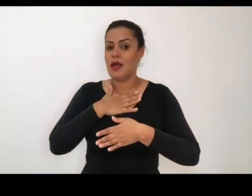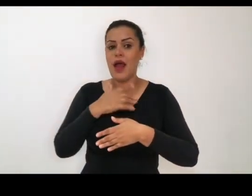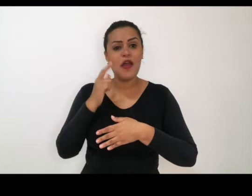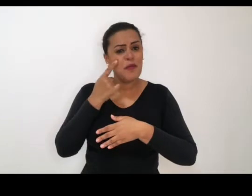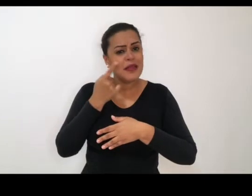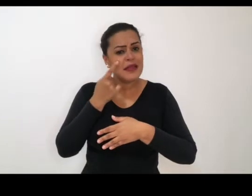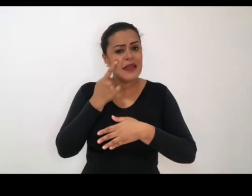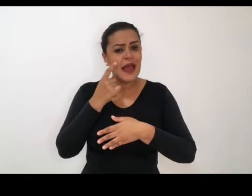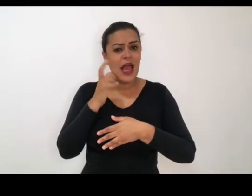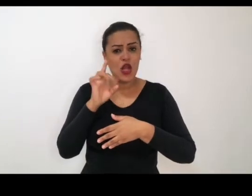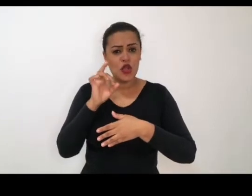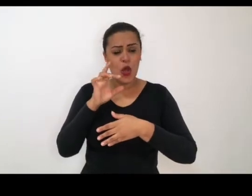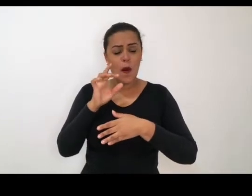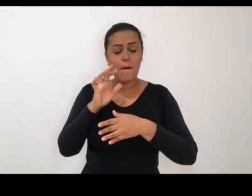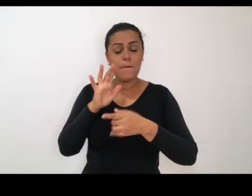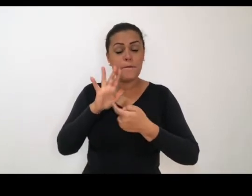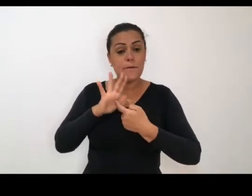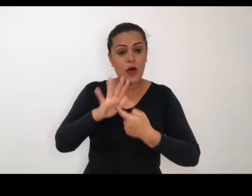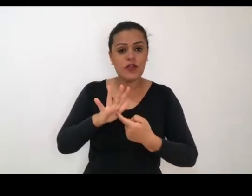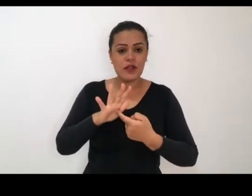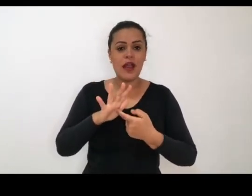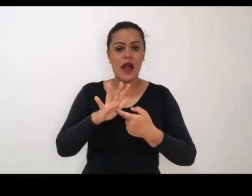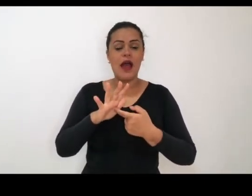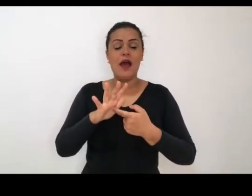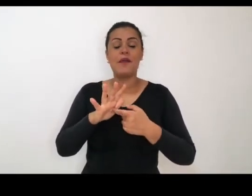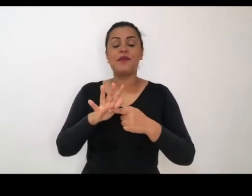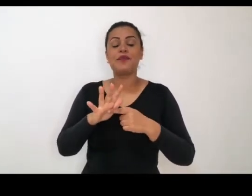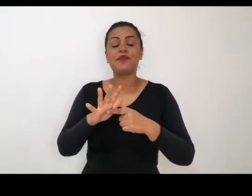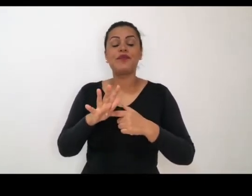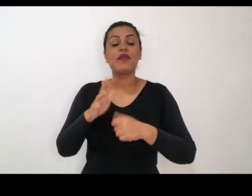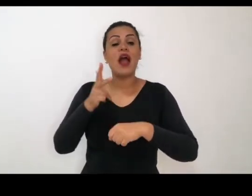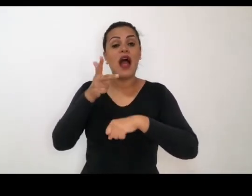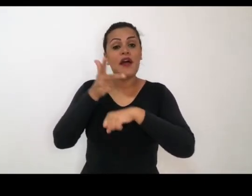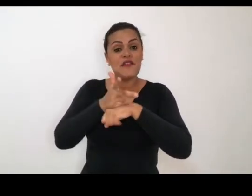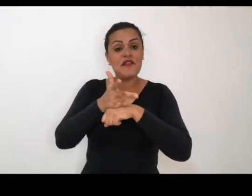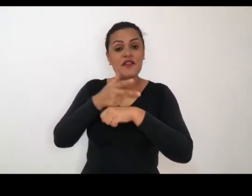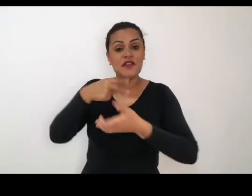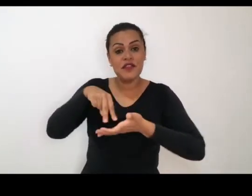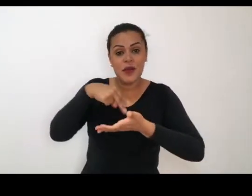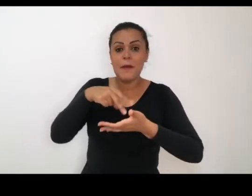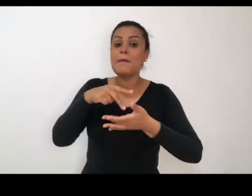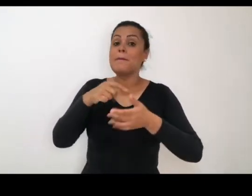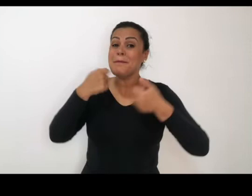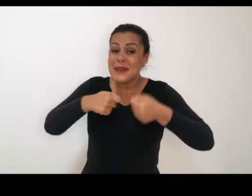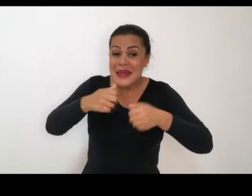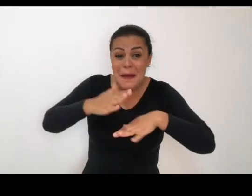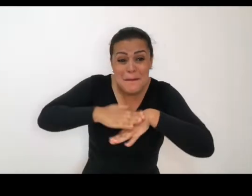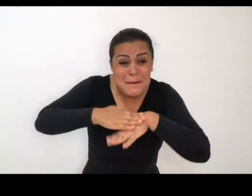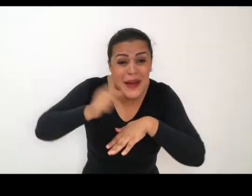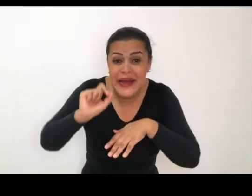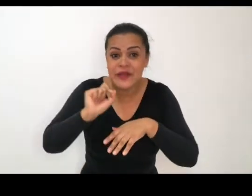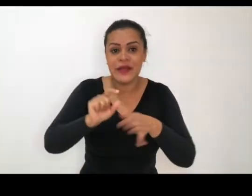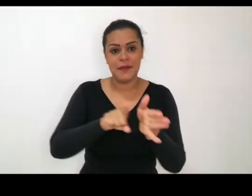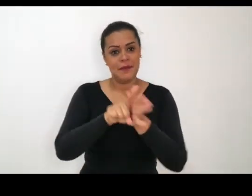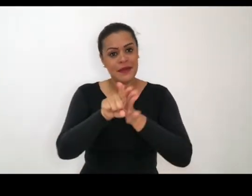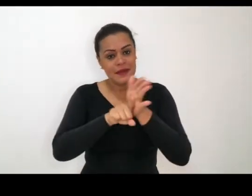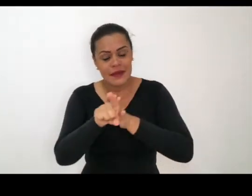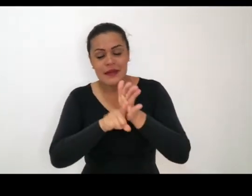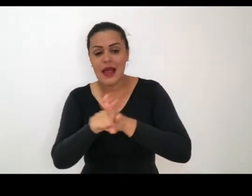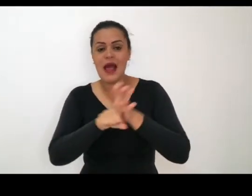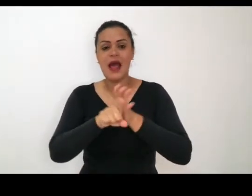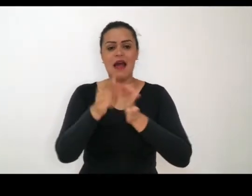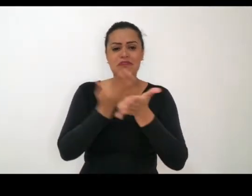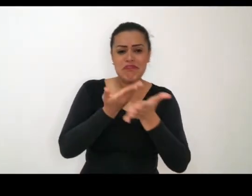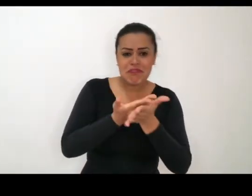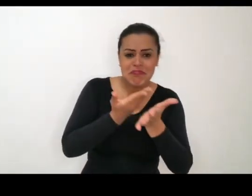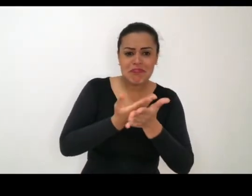era pesquisar e procurar saber mais sobre isso. E acabei entrando no doutorado, né? E logo depois também a